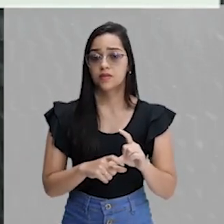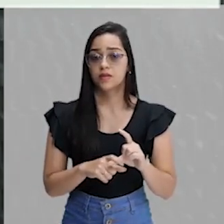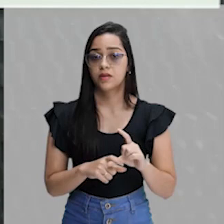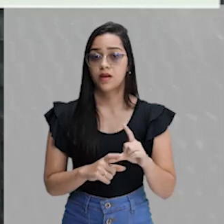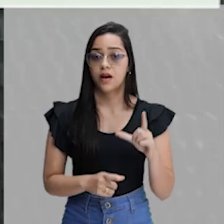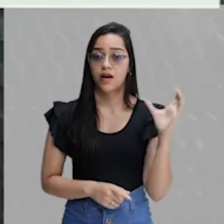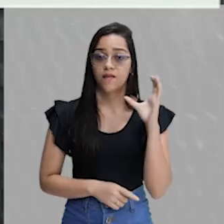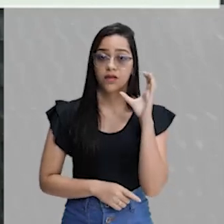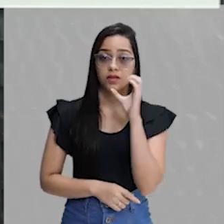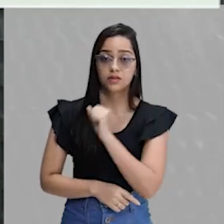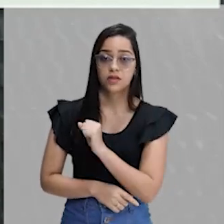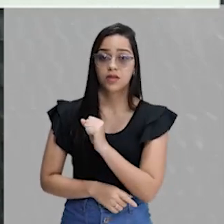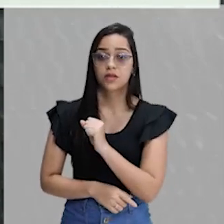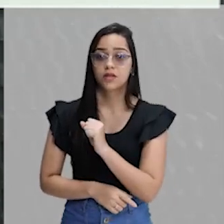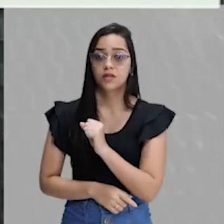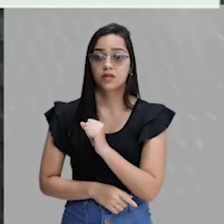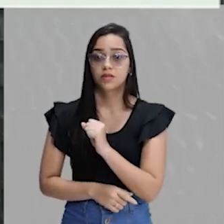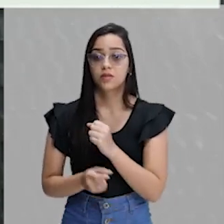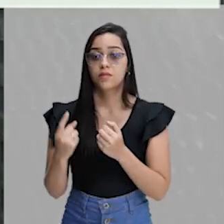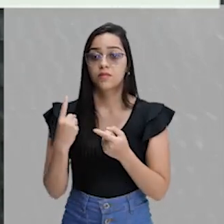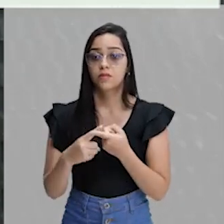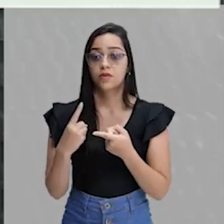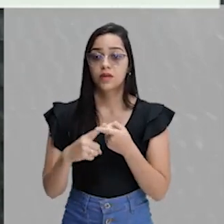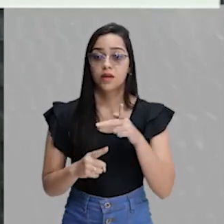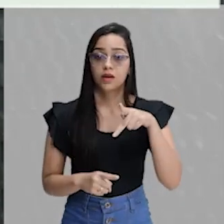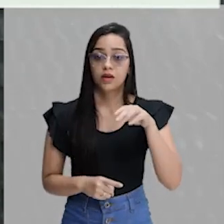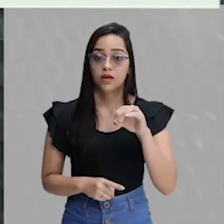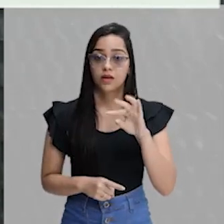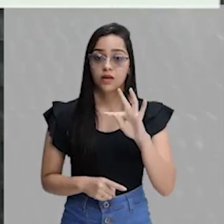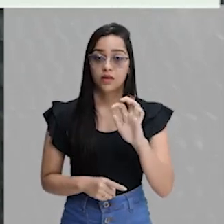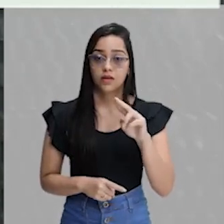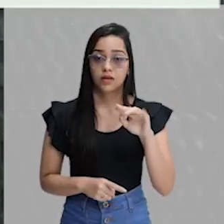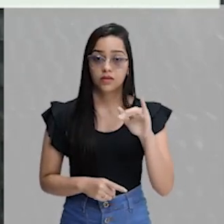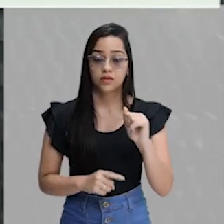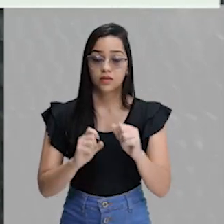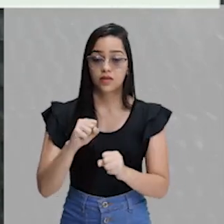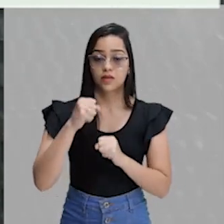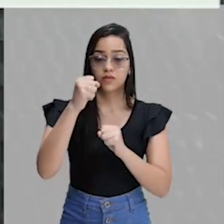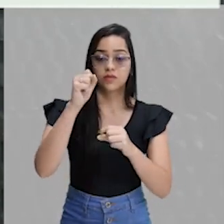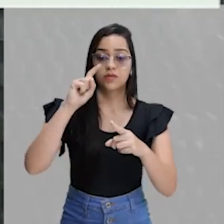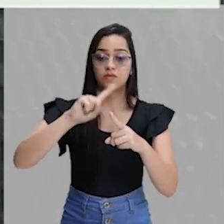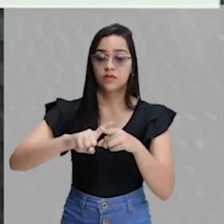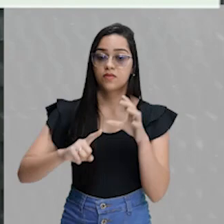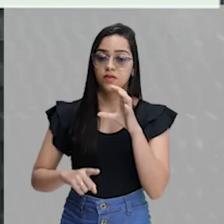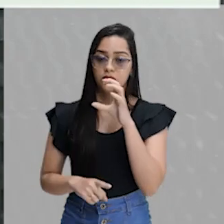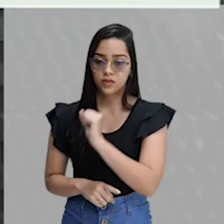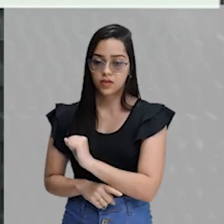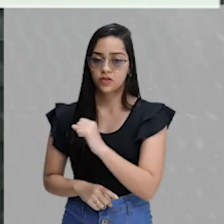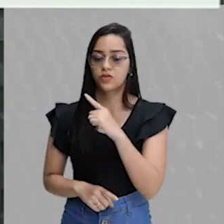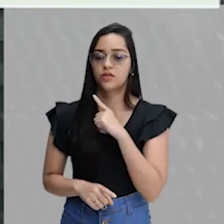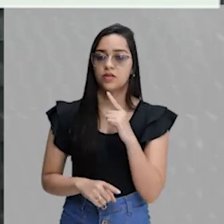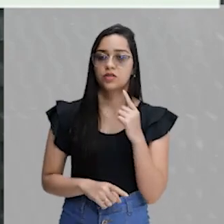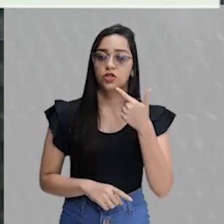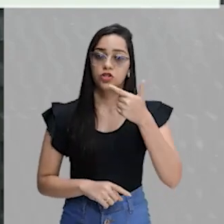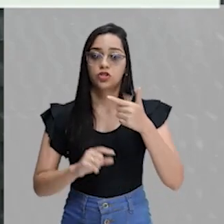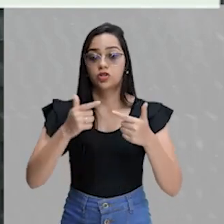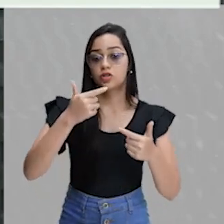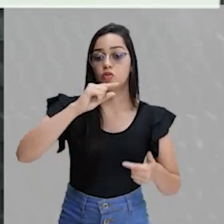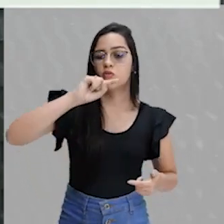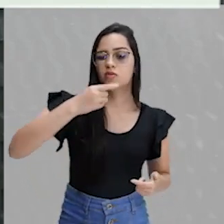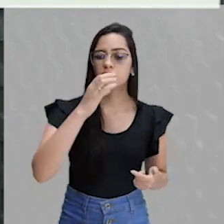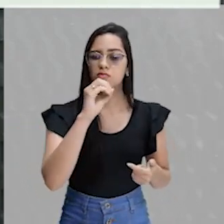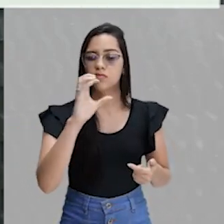é a velocidade, certo? Porque potência é força vezes velocidade. Então trata-se aqui desse 2.000, se